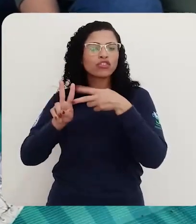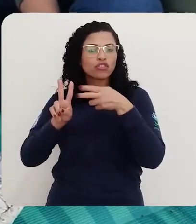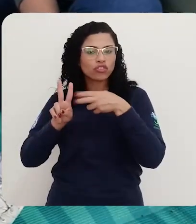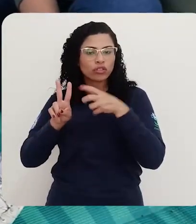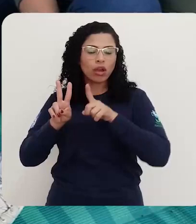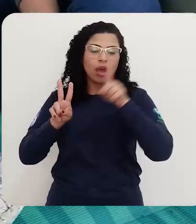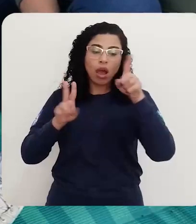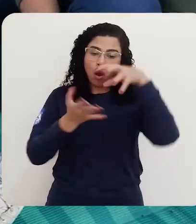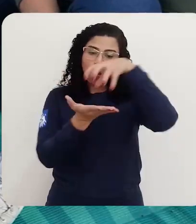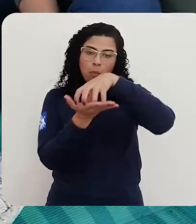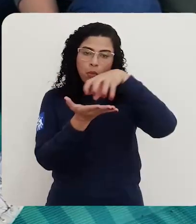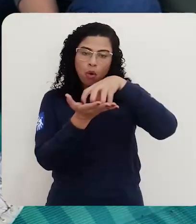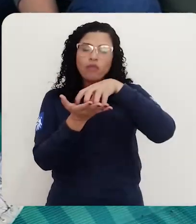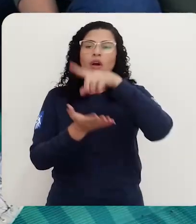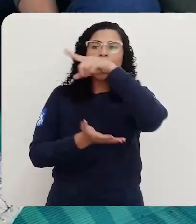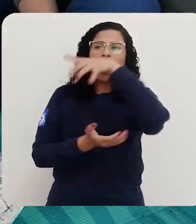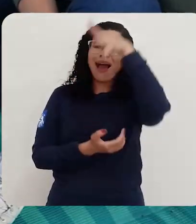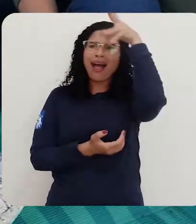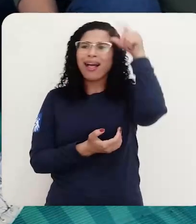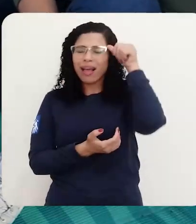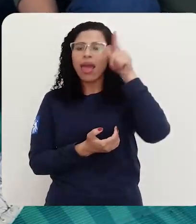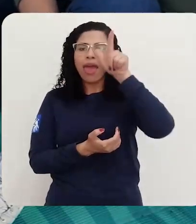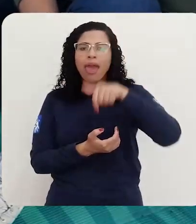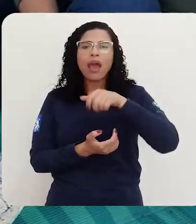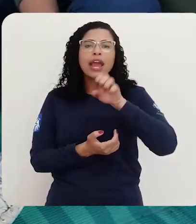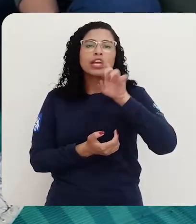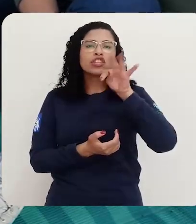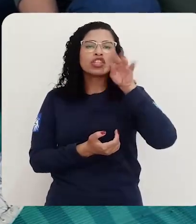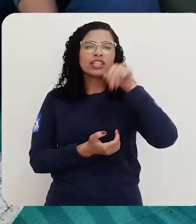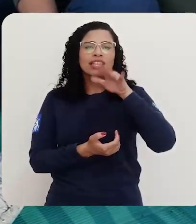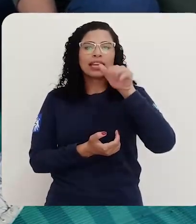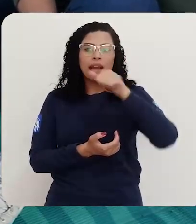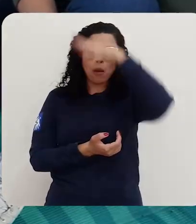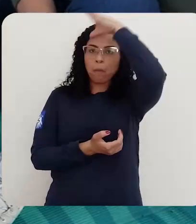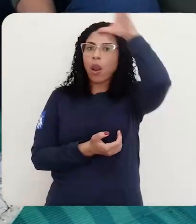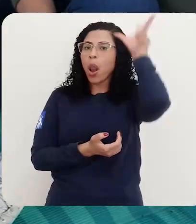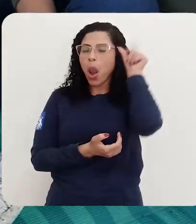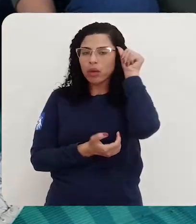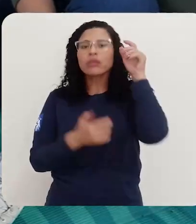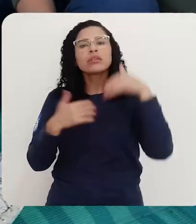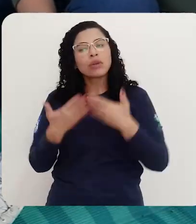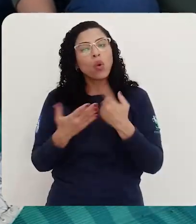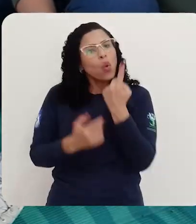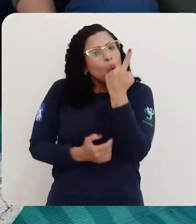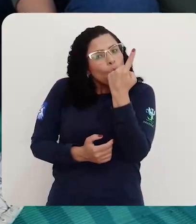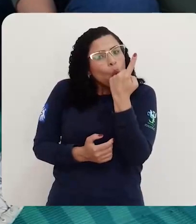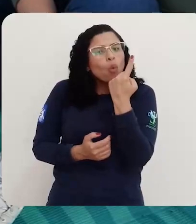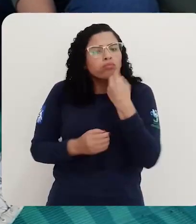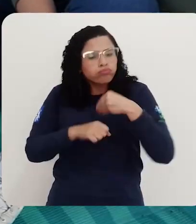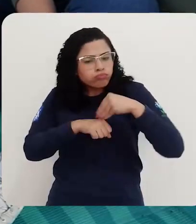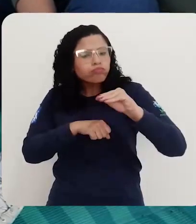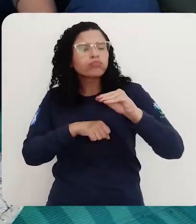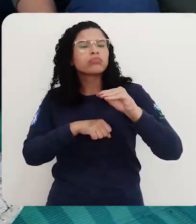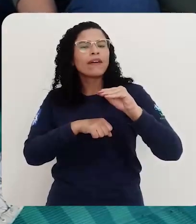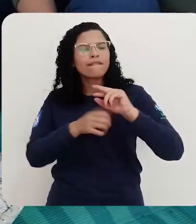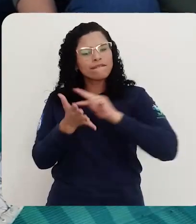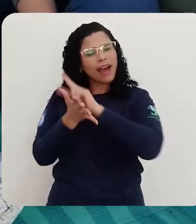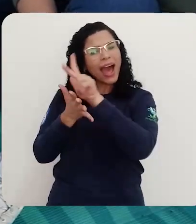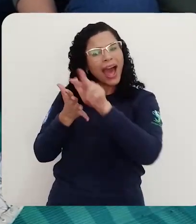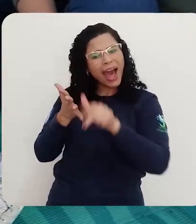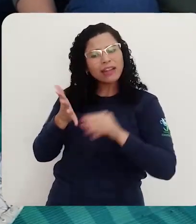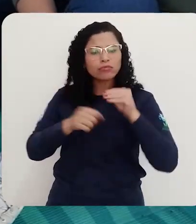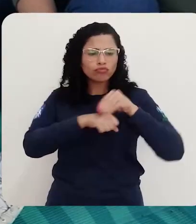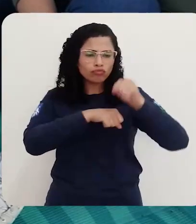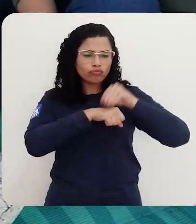que é um povo lá da região do Mato Grosso, também é uma etnia. Trouxe essa contribuição, uma dessas contribuições, dentre as demais,